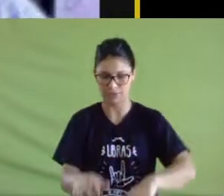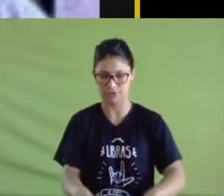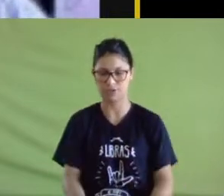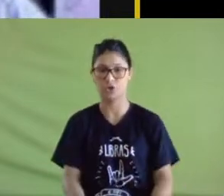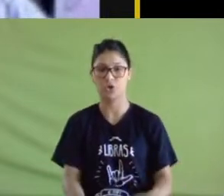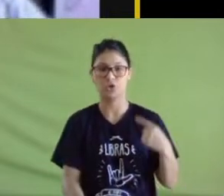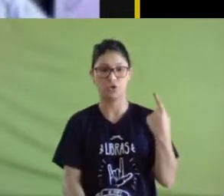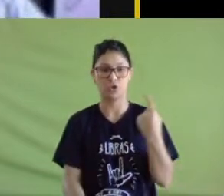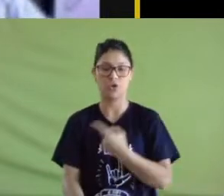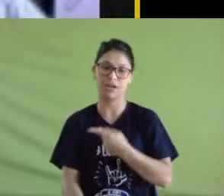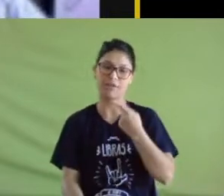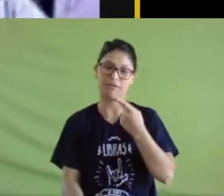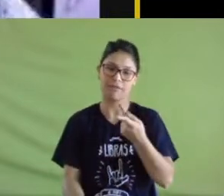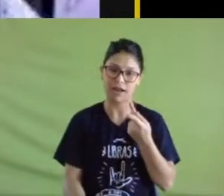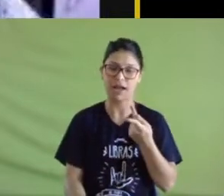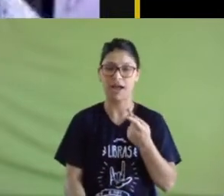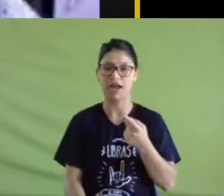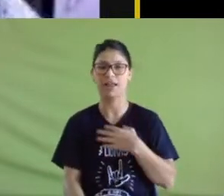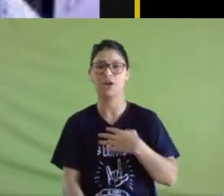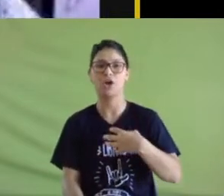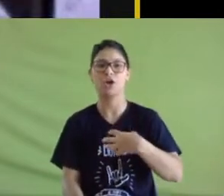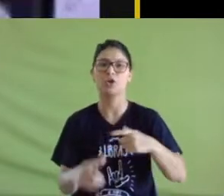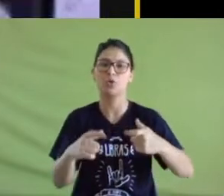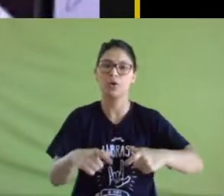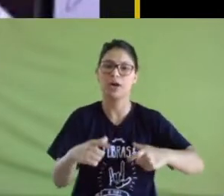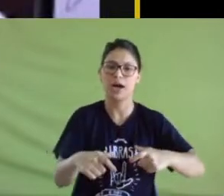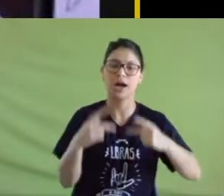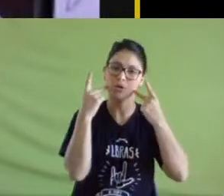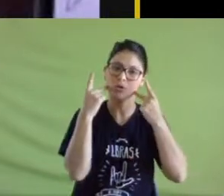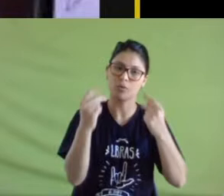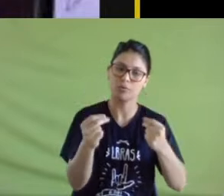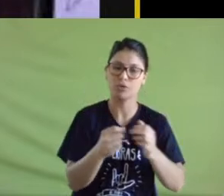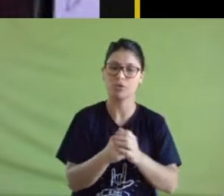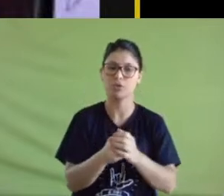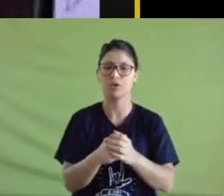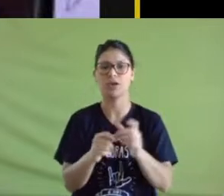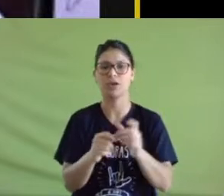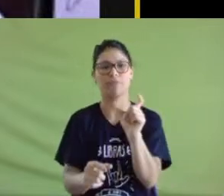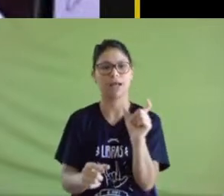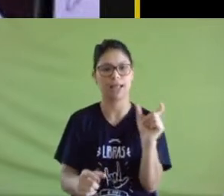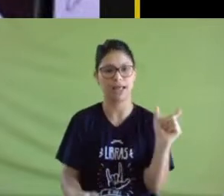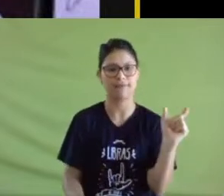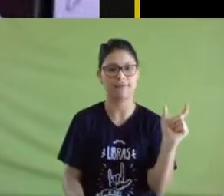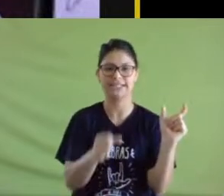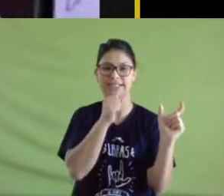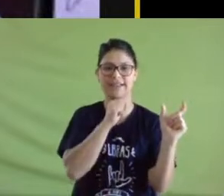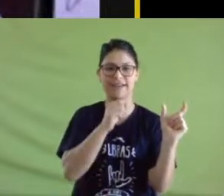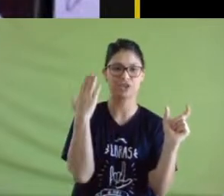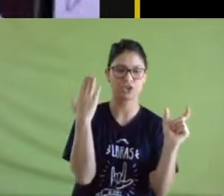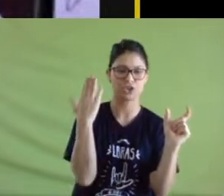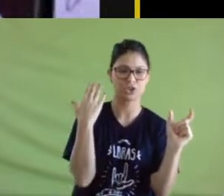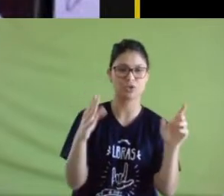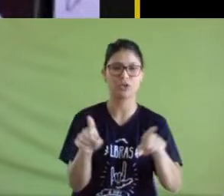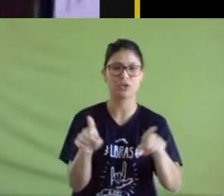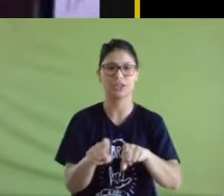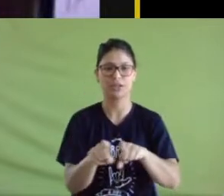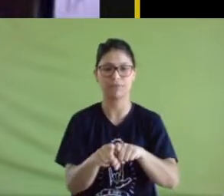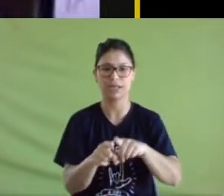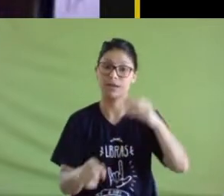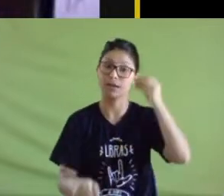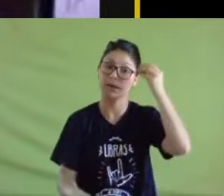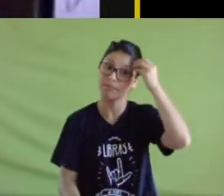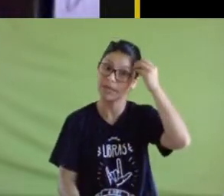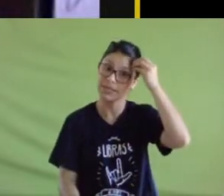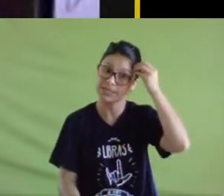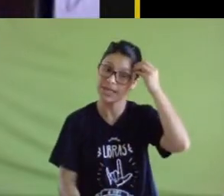fala dessa noção lugar comum, segundo termos antigos, a gente teria também que repensar